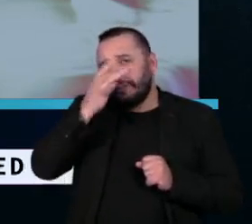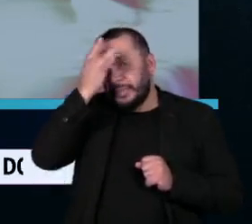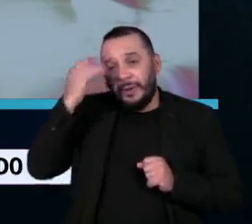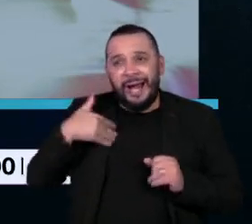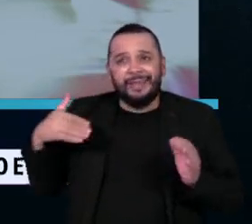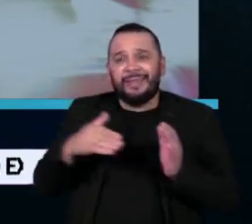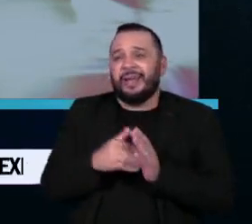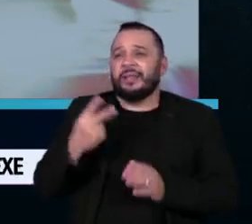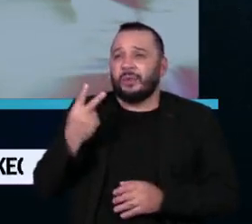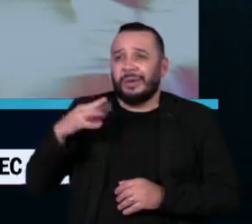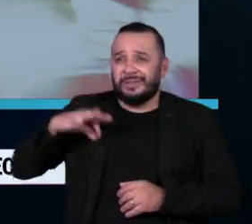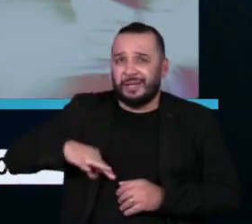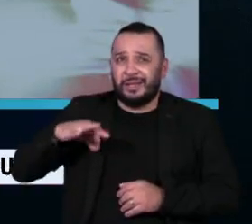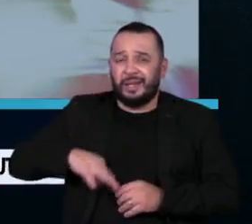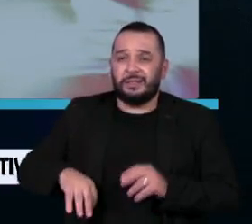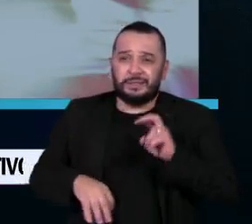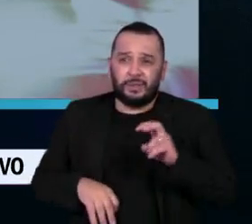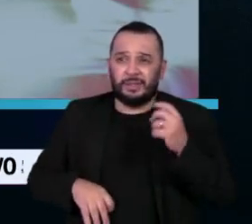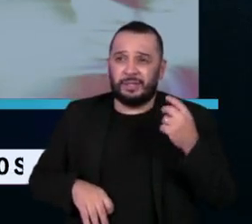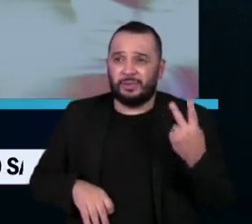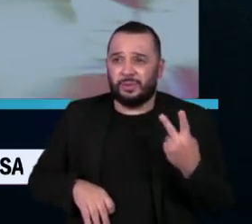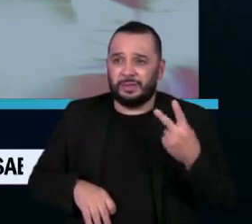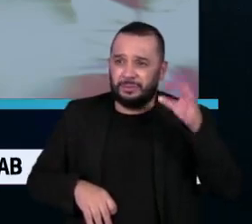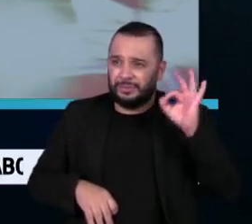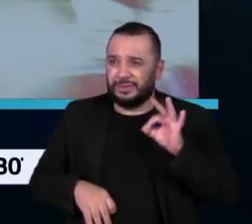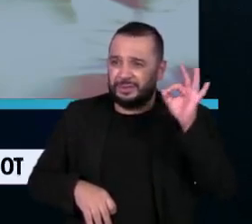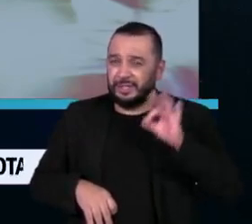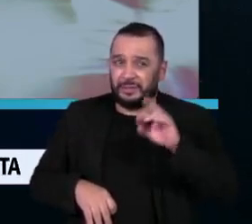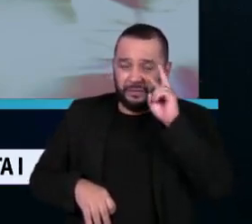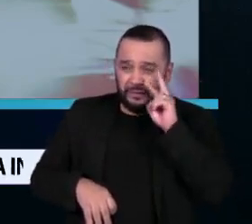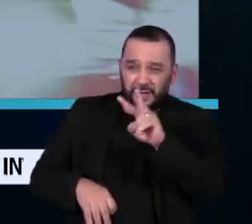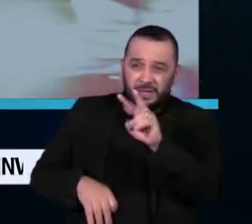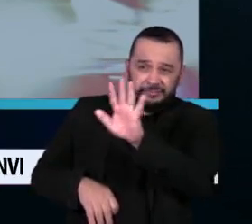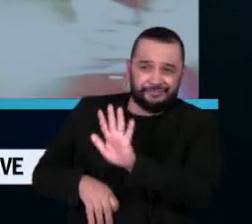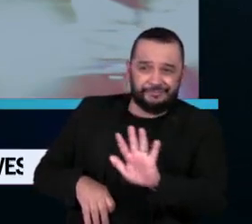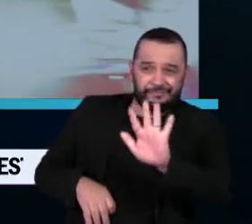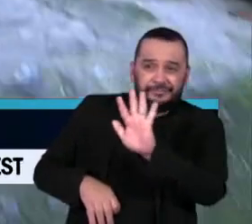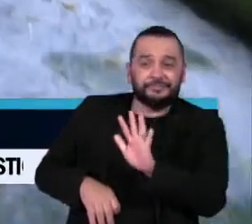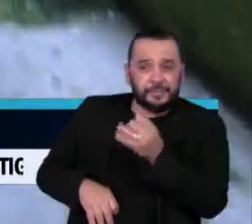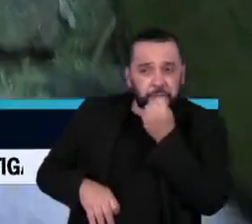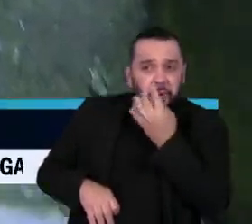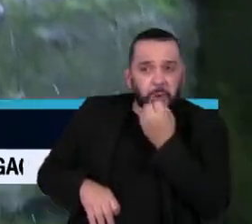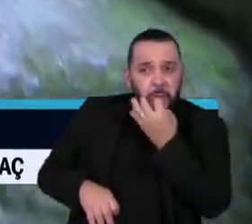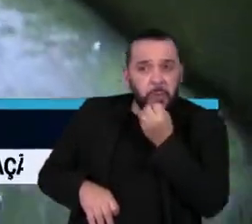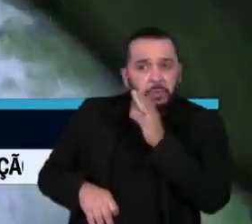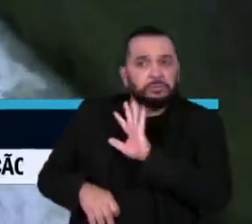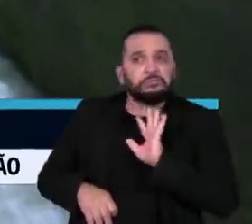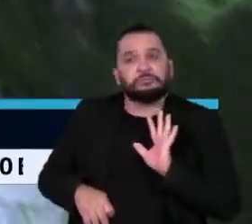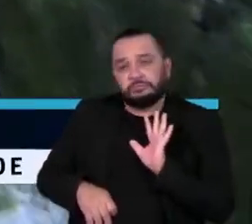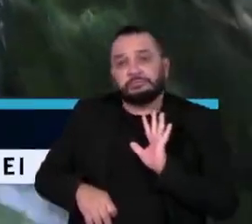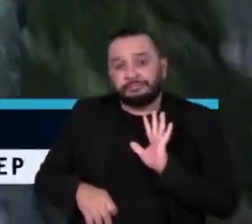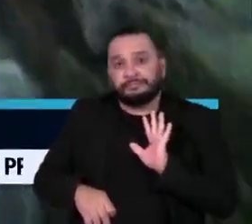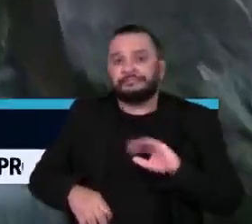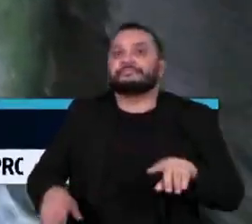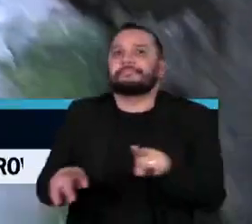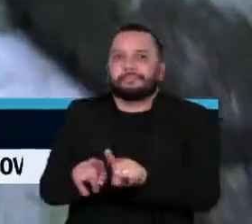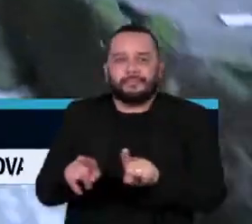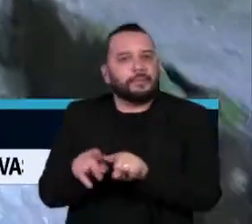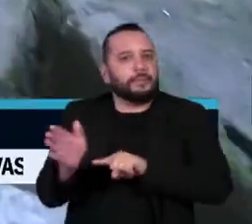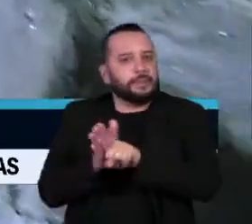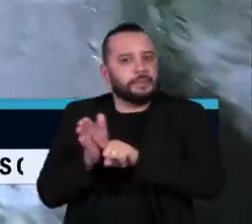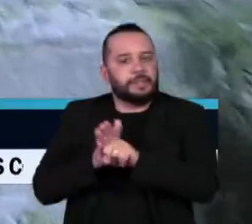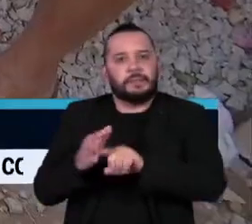até 2 salários, 52% veem a instituição com bons olhos. A pesquisa também detectou